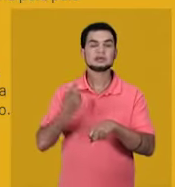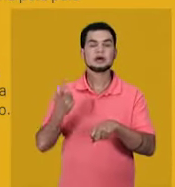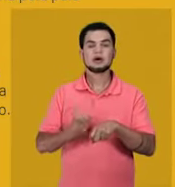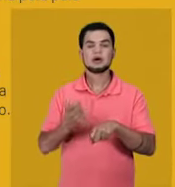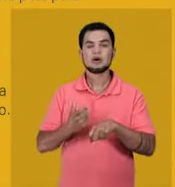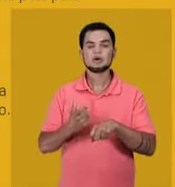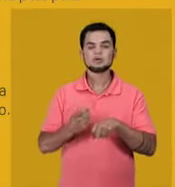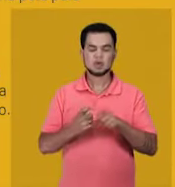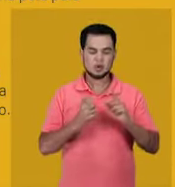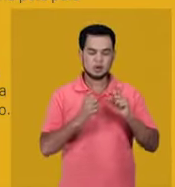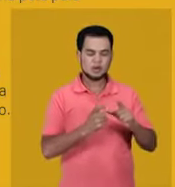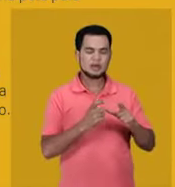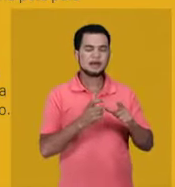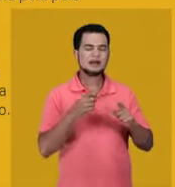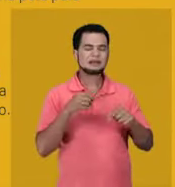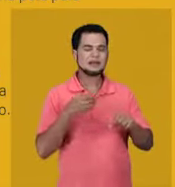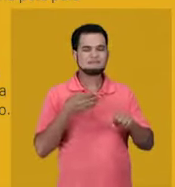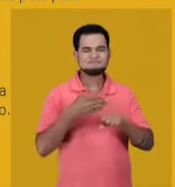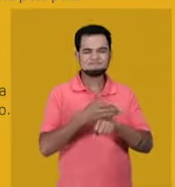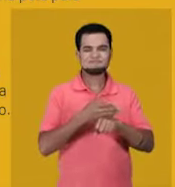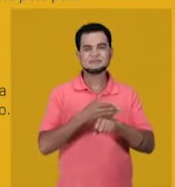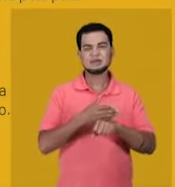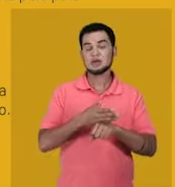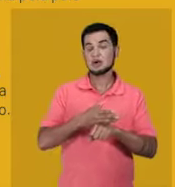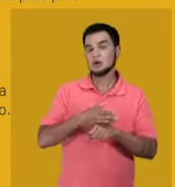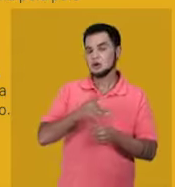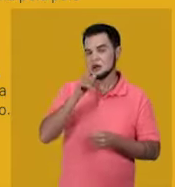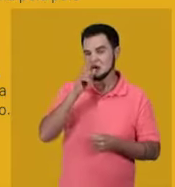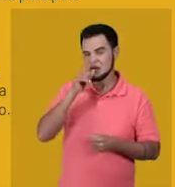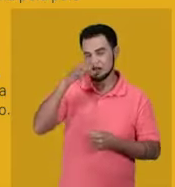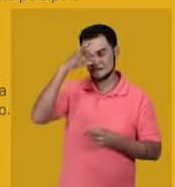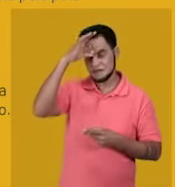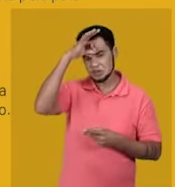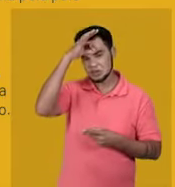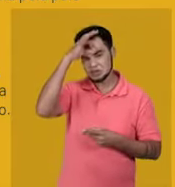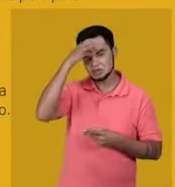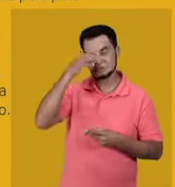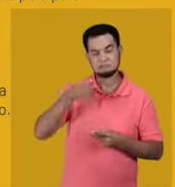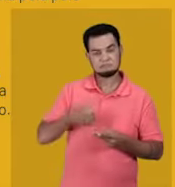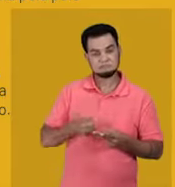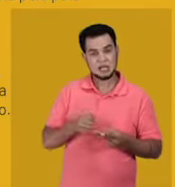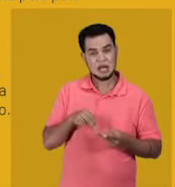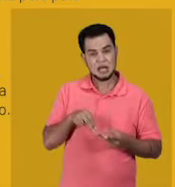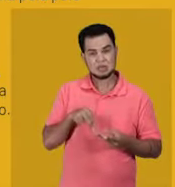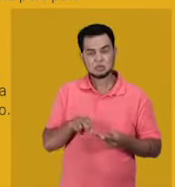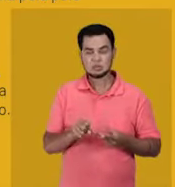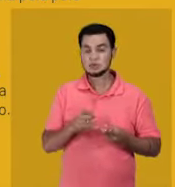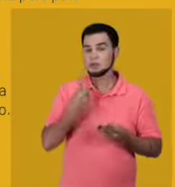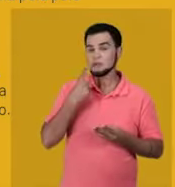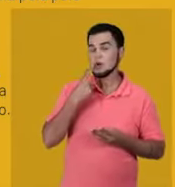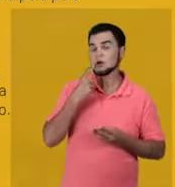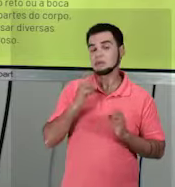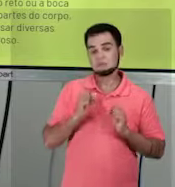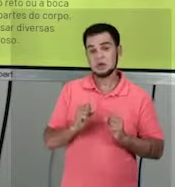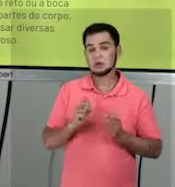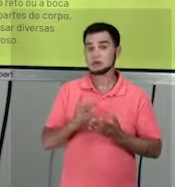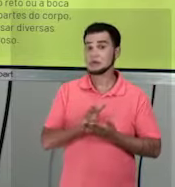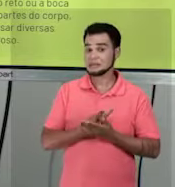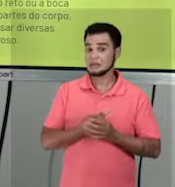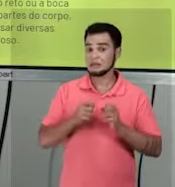bactéria, geralmente no pênis, na vagina, no reto, na boca. Porém, ela pode se espalhar.